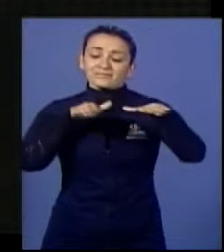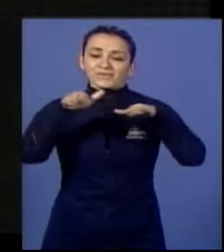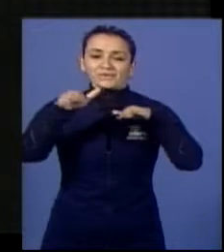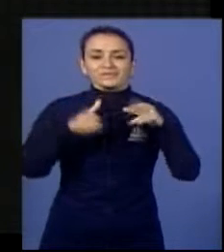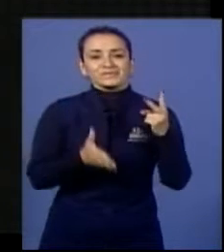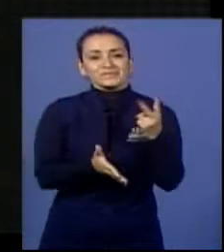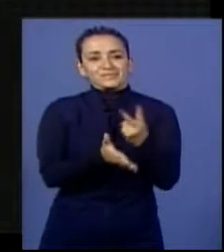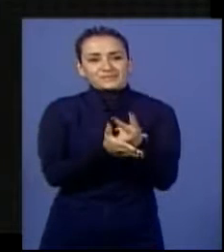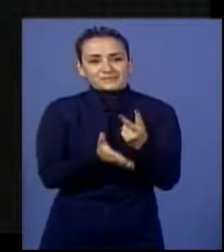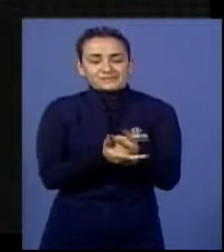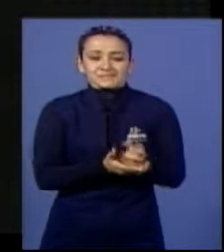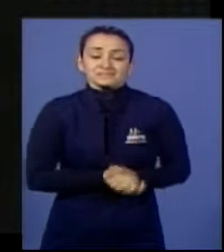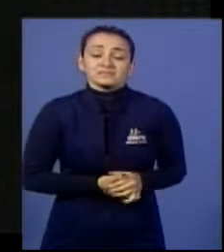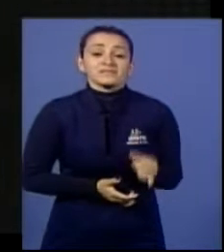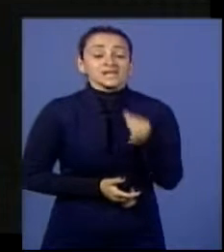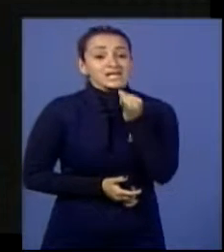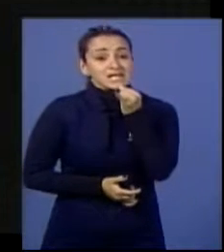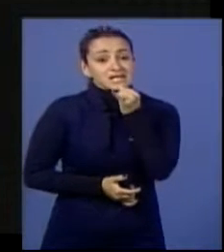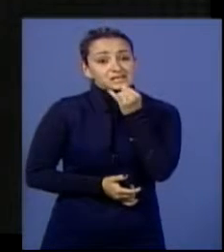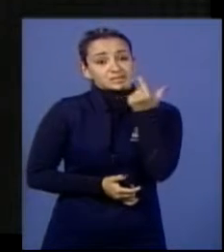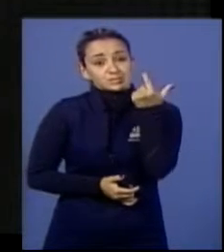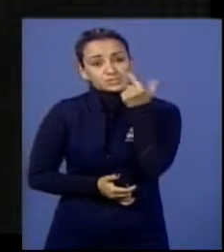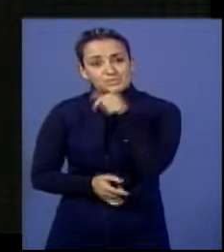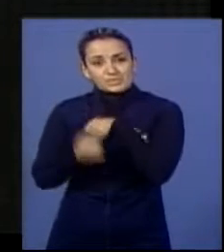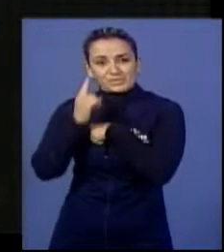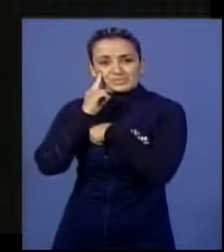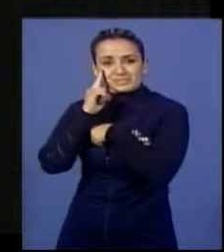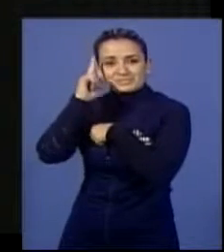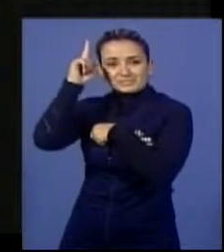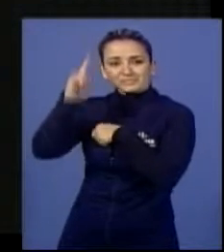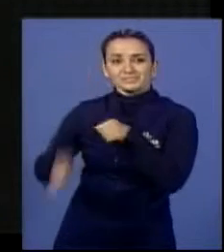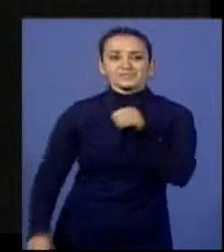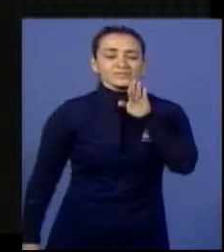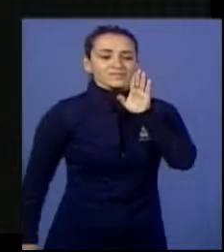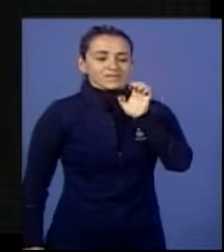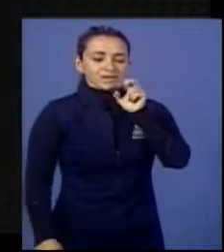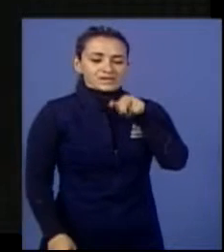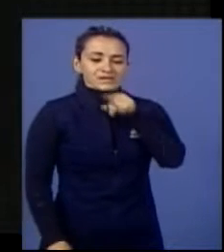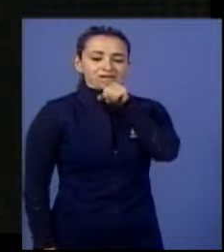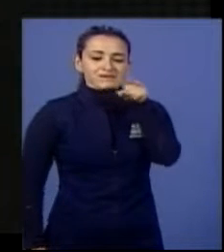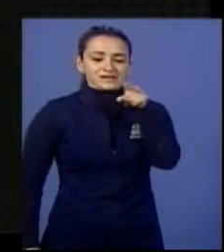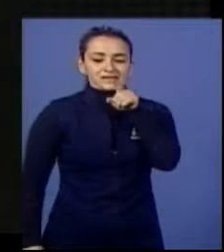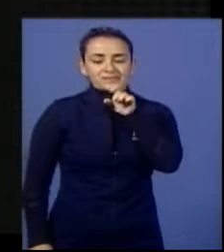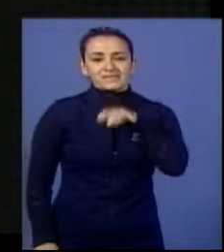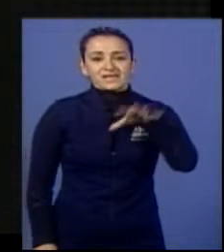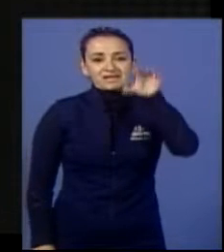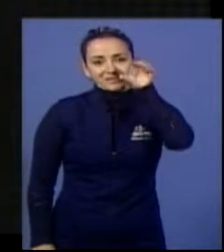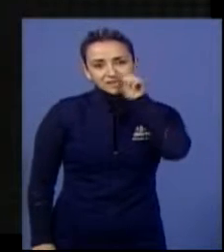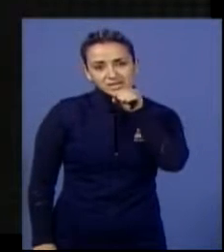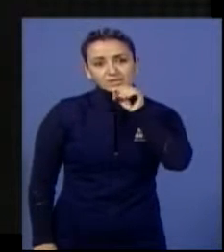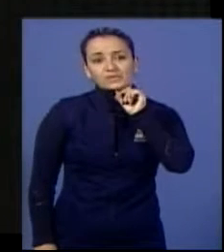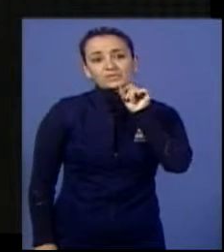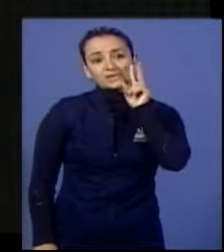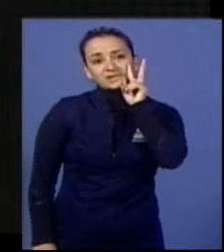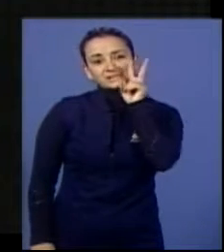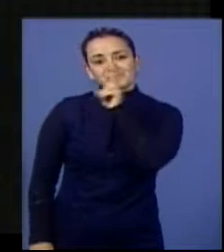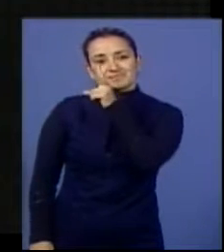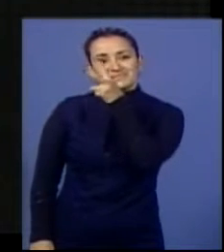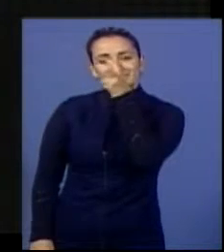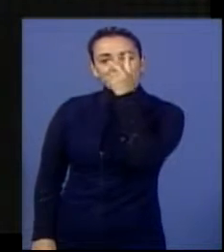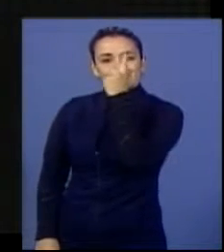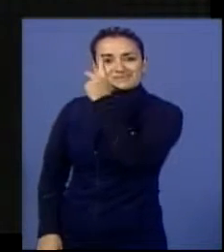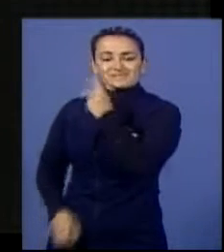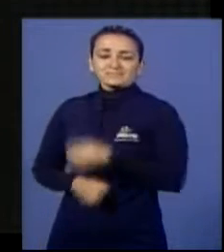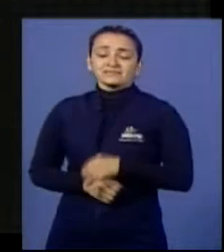Então, o anel benzênico, cujo nome do composto representante é o benzeno, é essa estrutura aí.